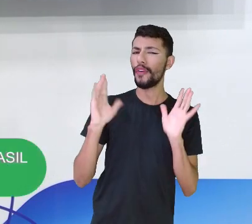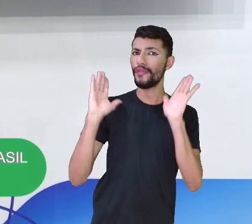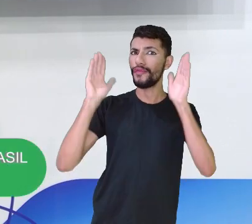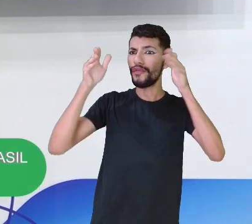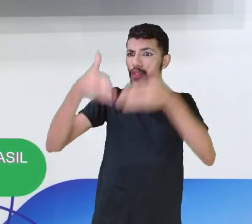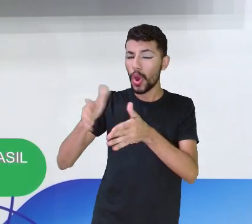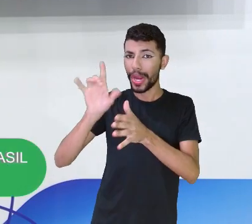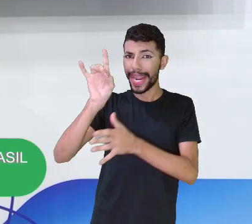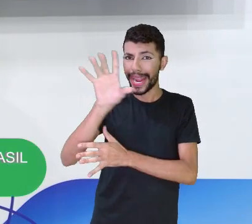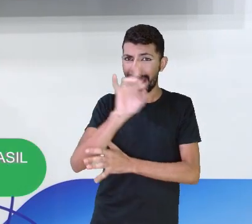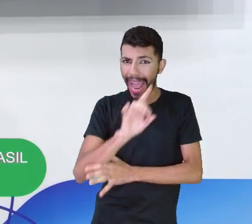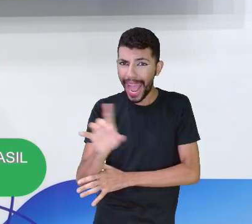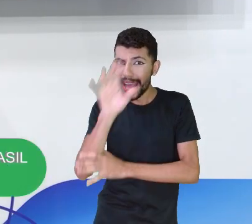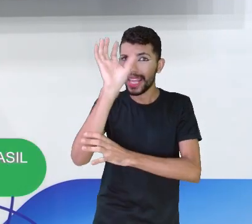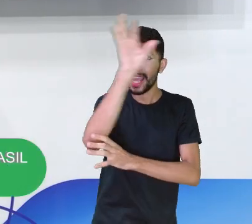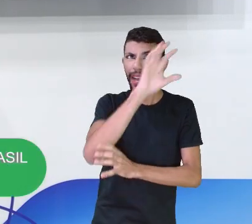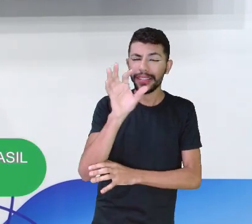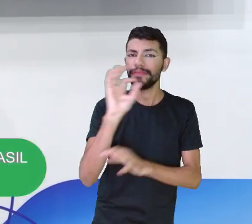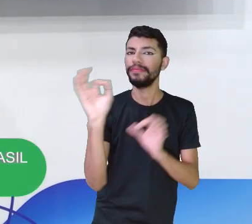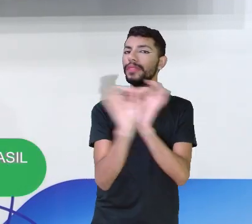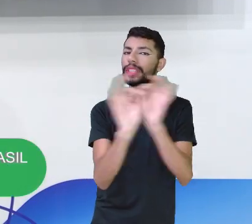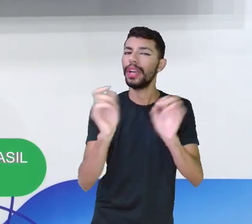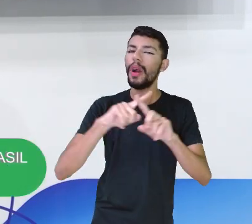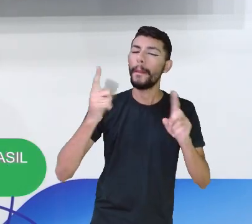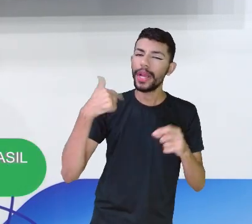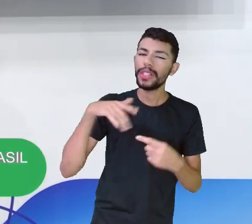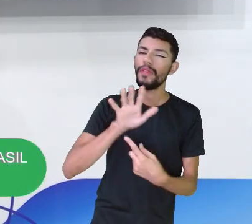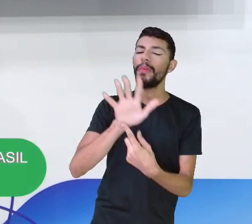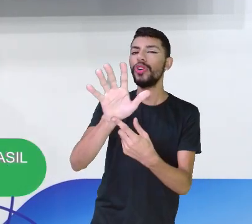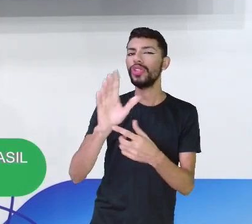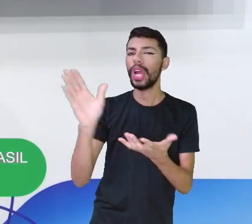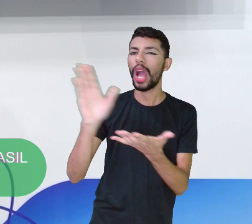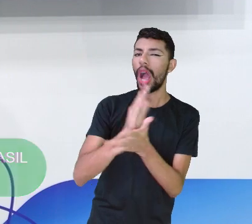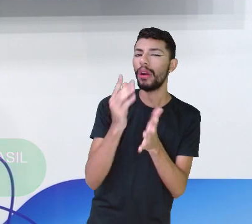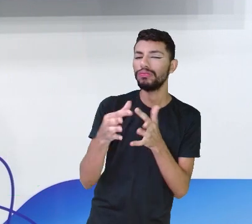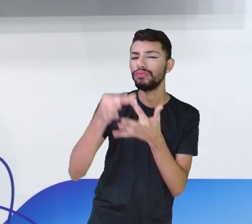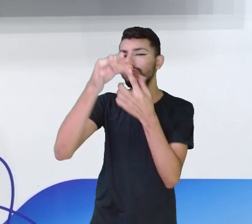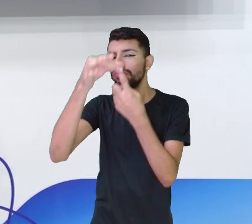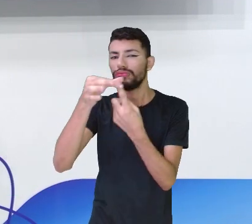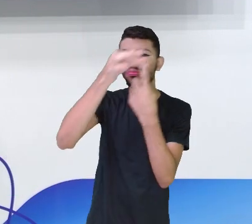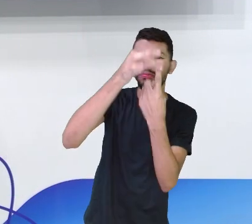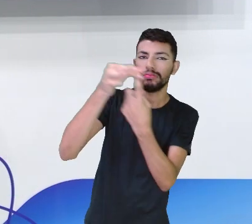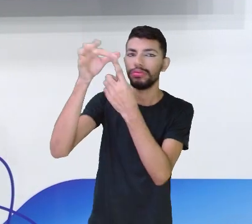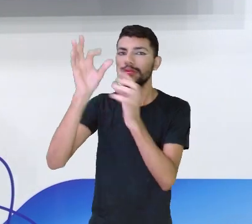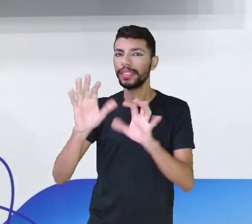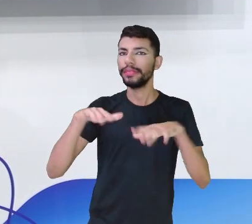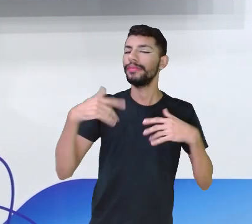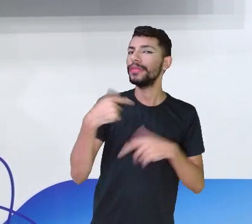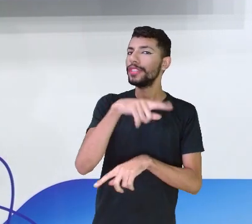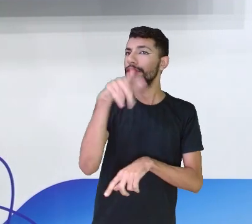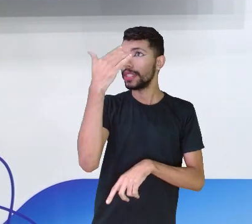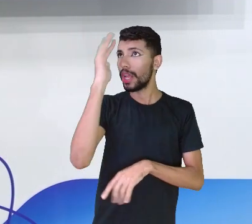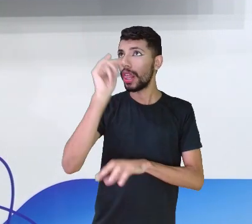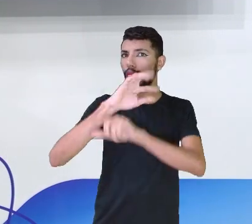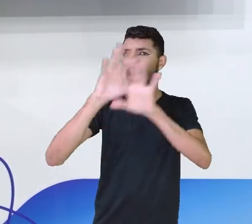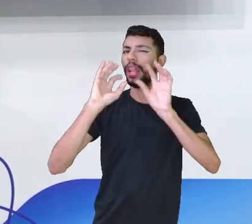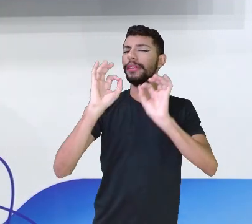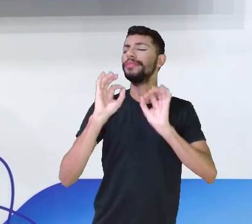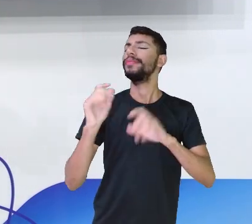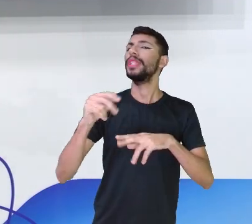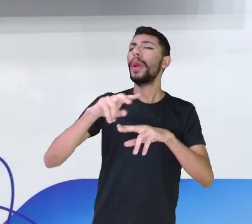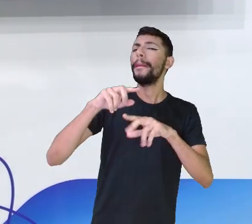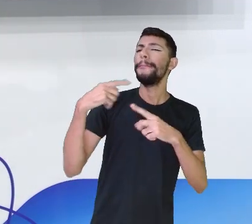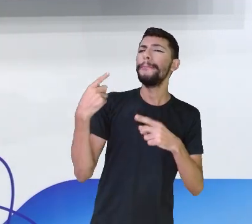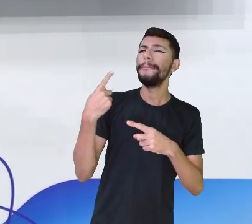em cada região, mas vou fazer alguns destaques, tá? Para vocês entenderem por que, né,